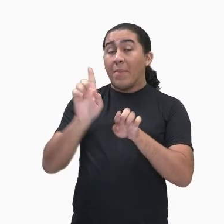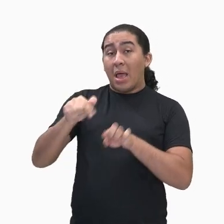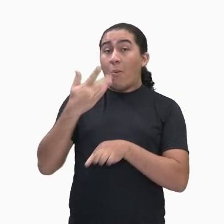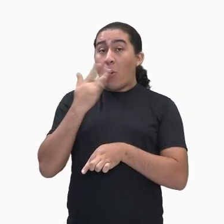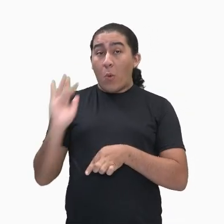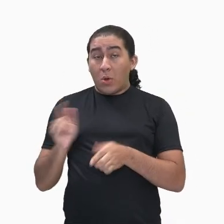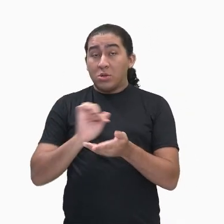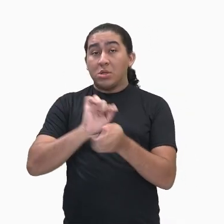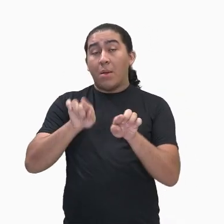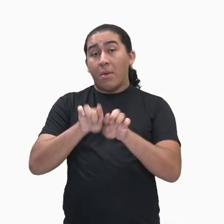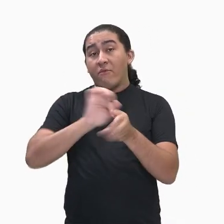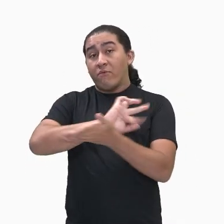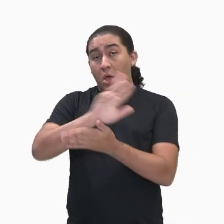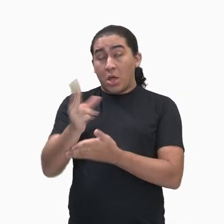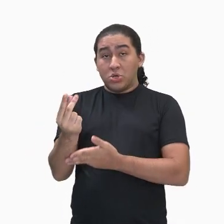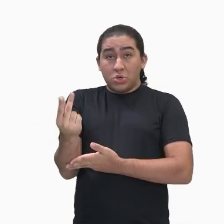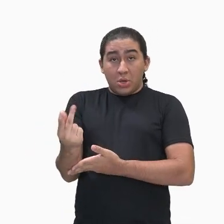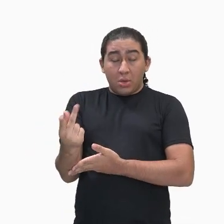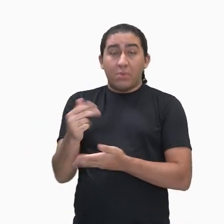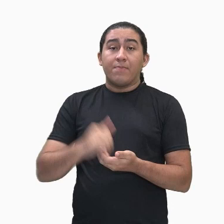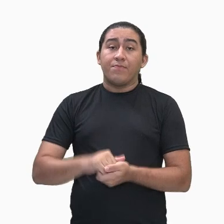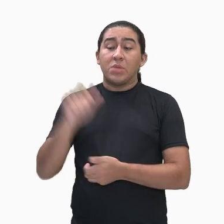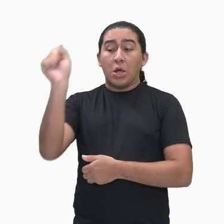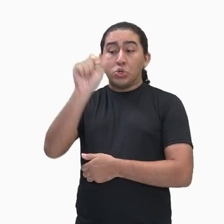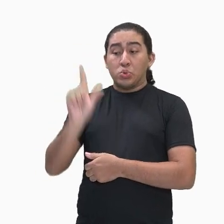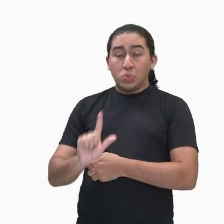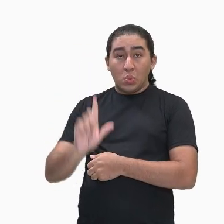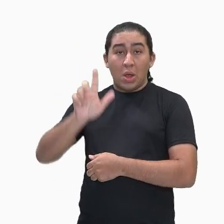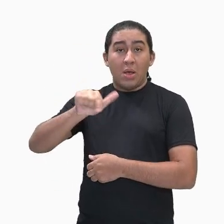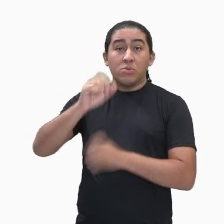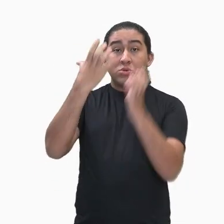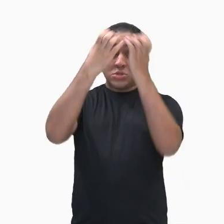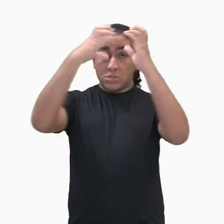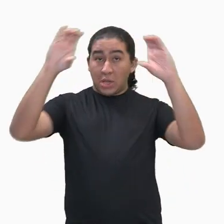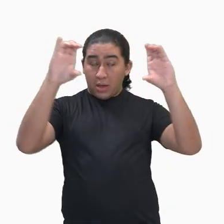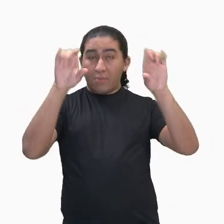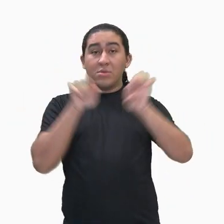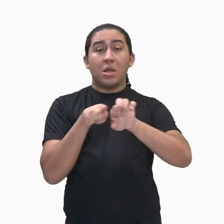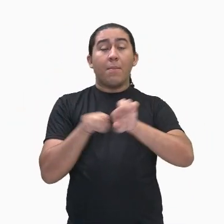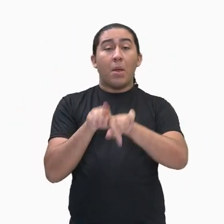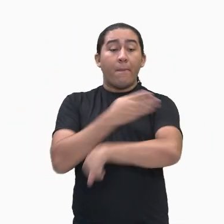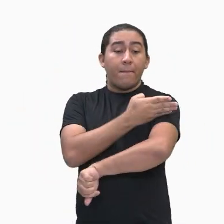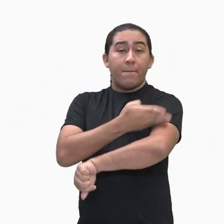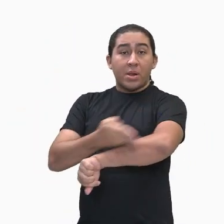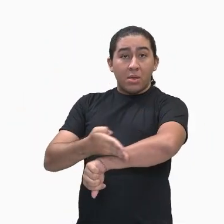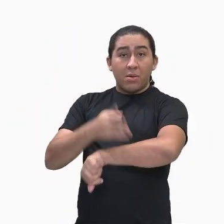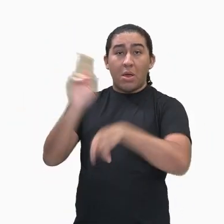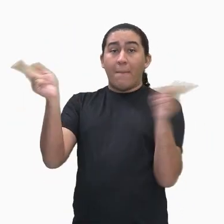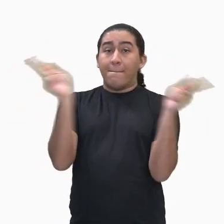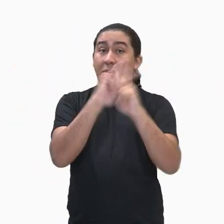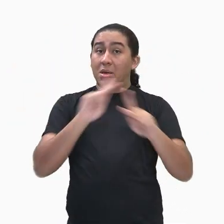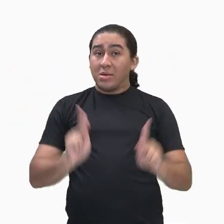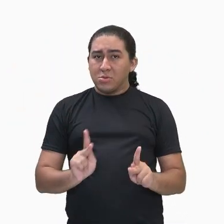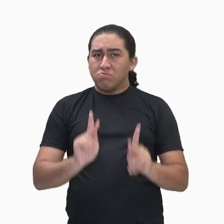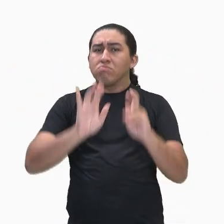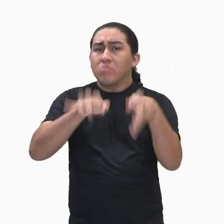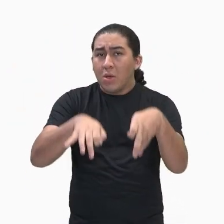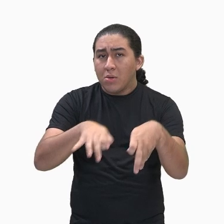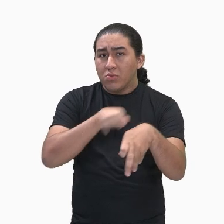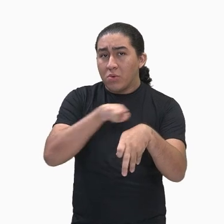riquezas minerais, o azul, o céu, e o branco, a paz,